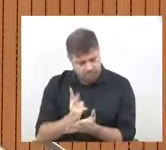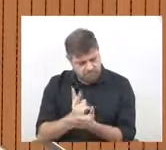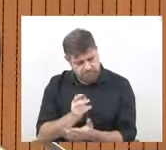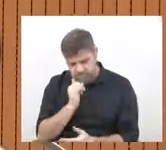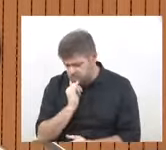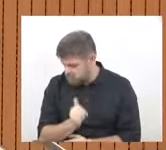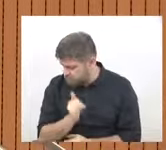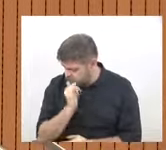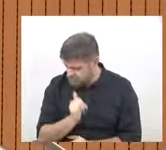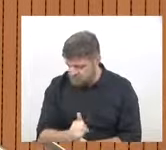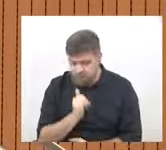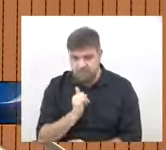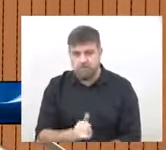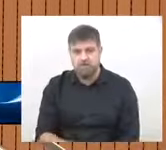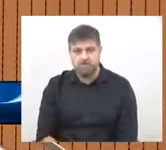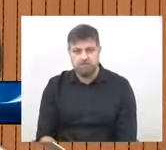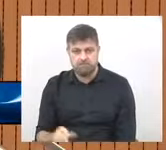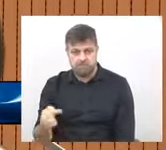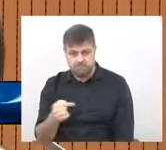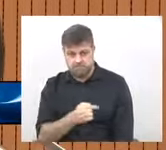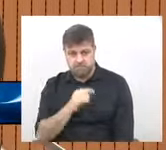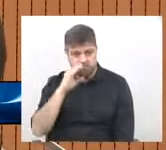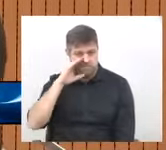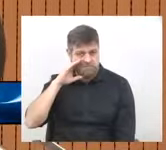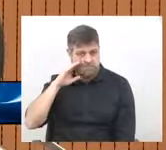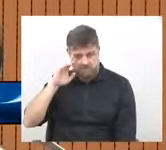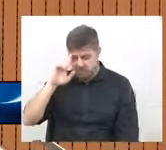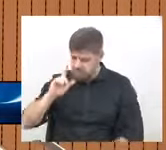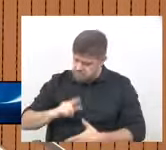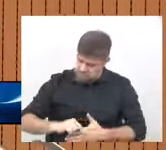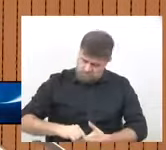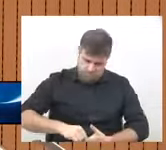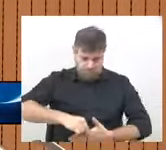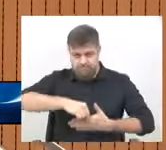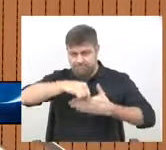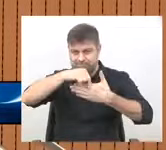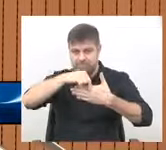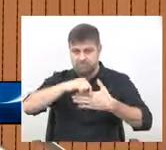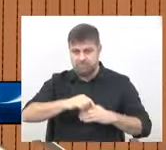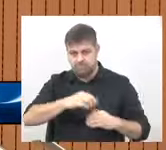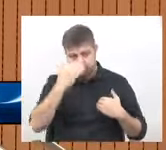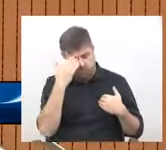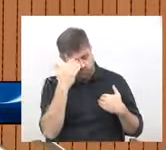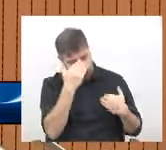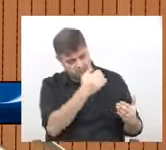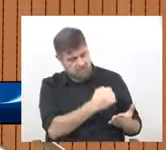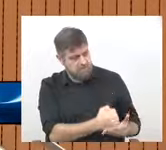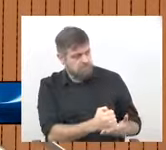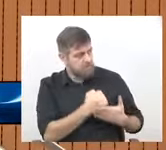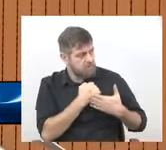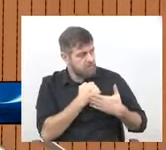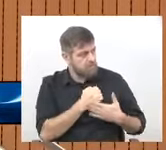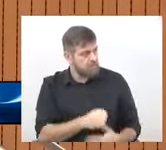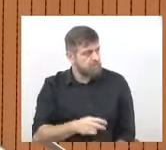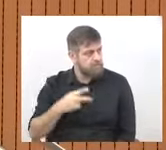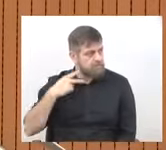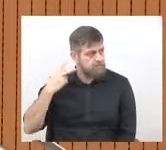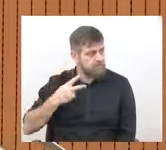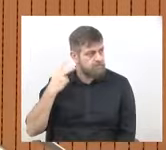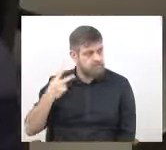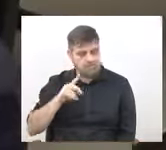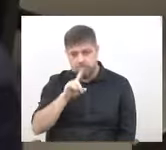falo, que é um grande líder que nós temos aqui no PSDB. Obrigado aí pelo apoio, vereador Zé Carlos. Pela